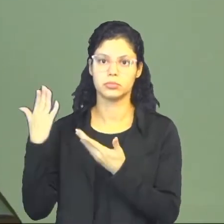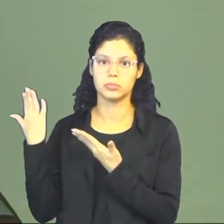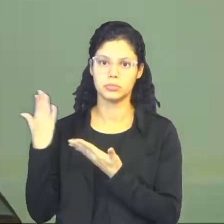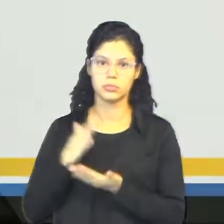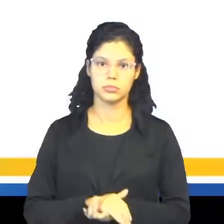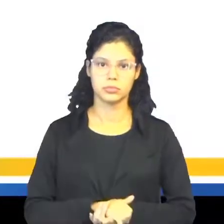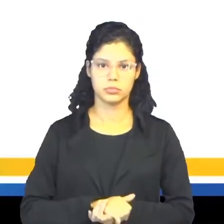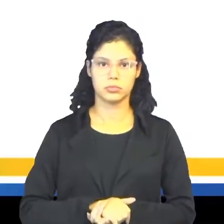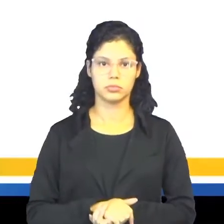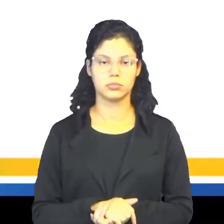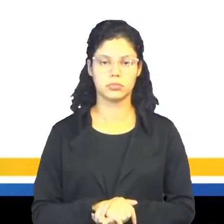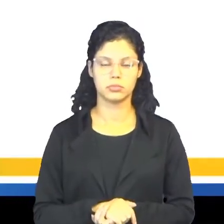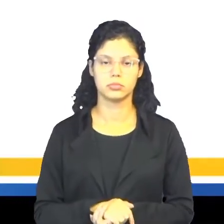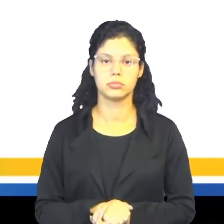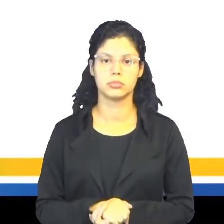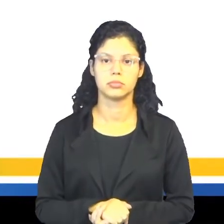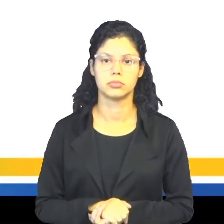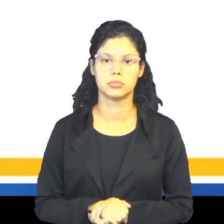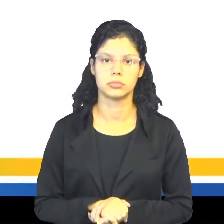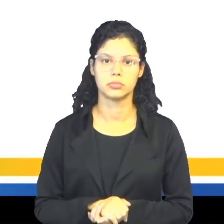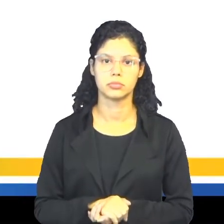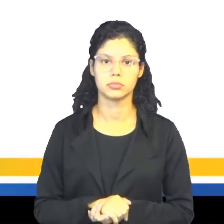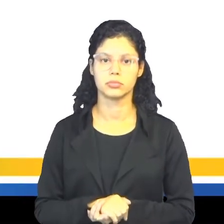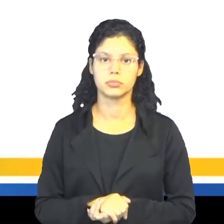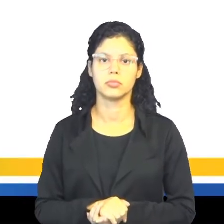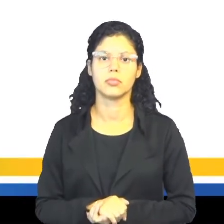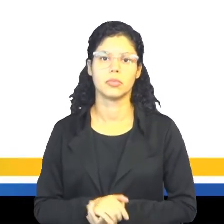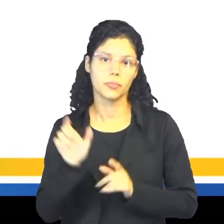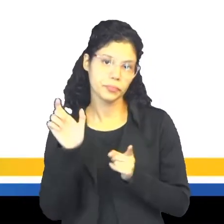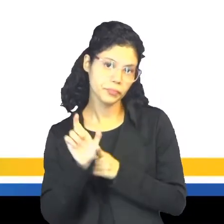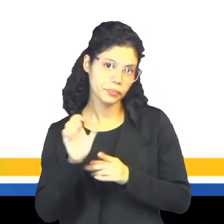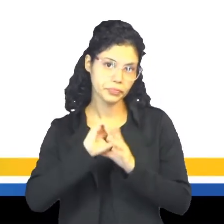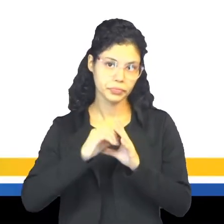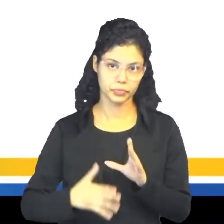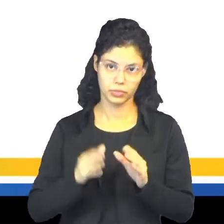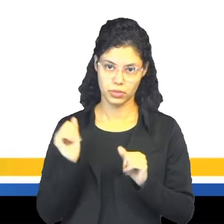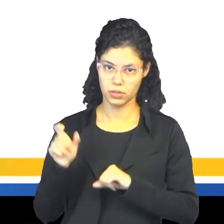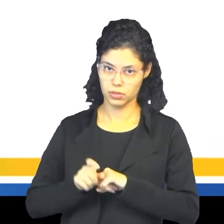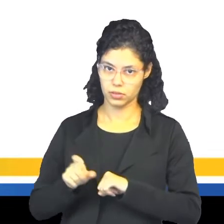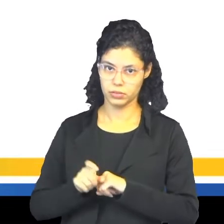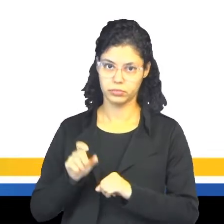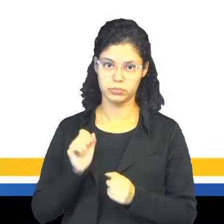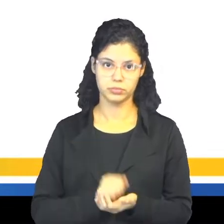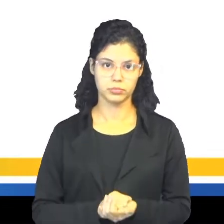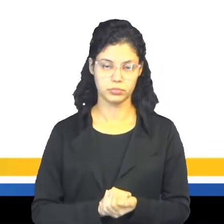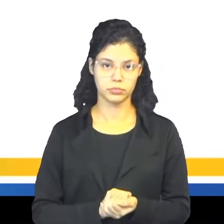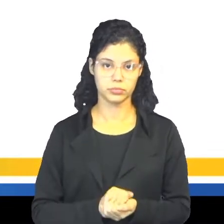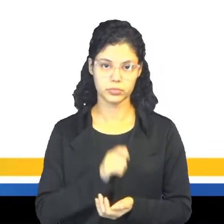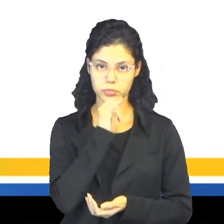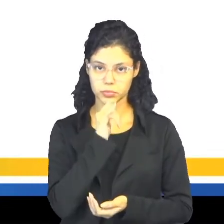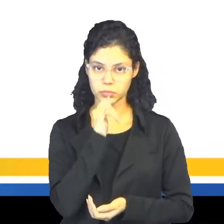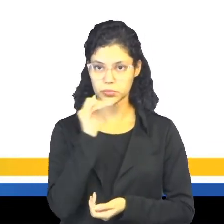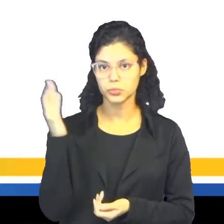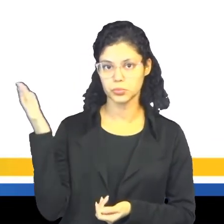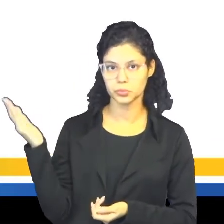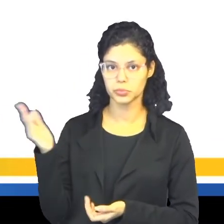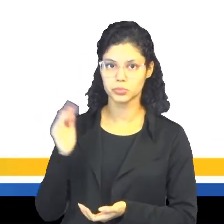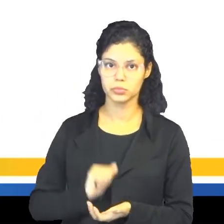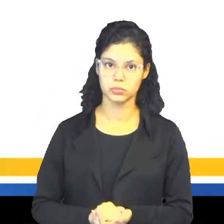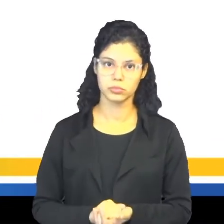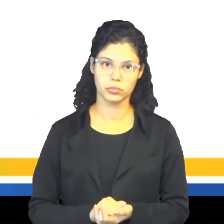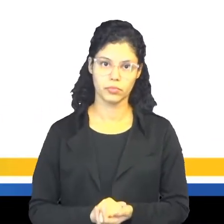comigo como nós vimos é uma palavra que caracteriza o substantivo Então olha o exemplo que a gente tem